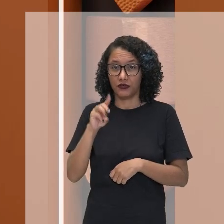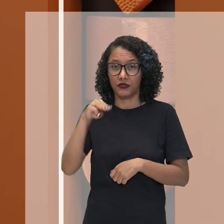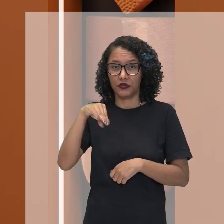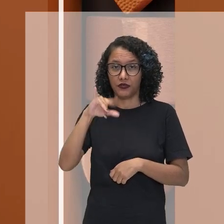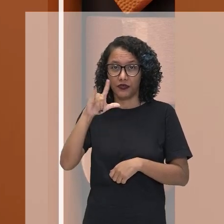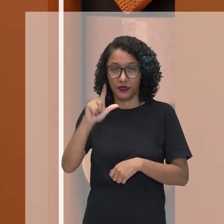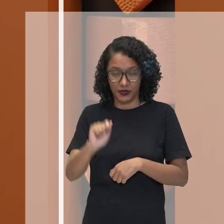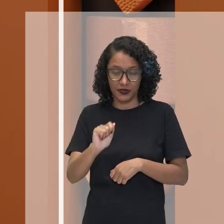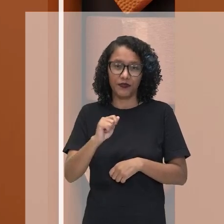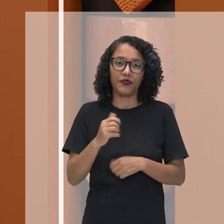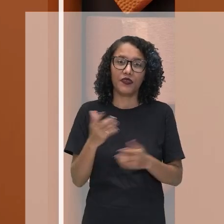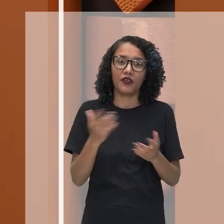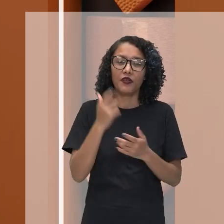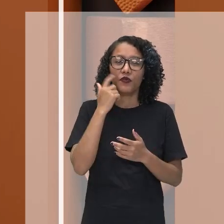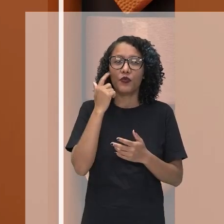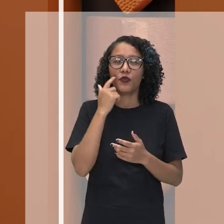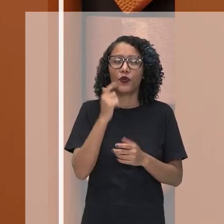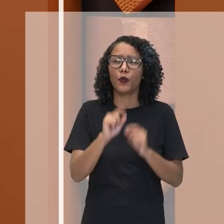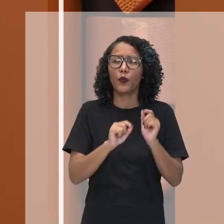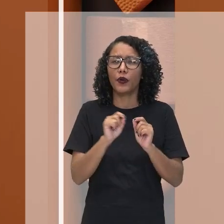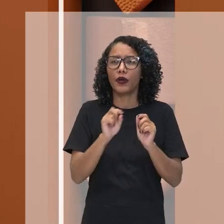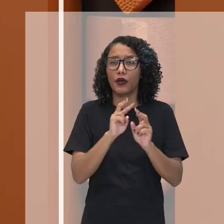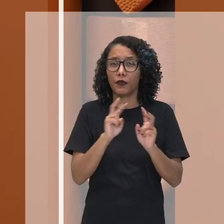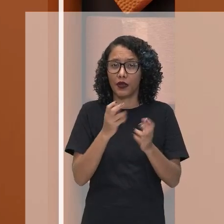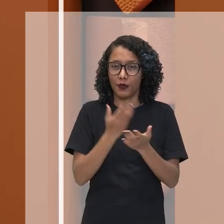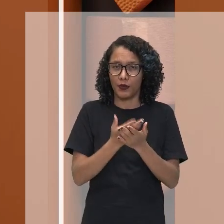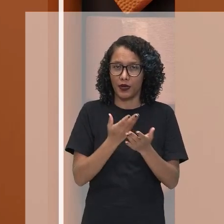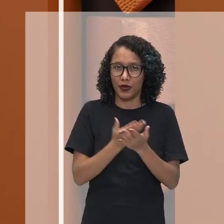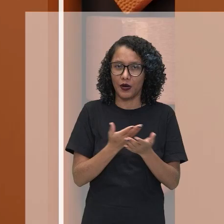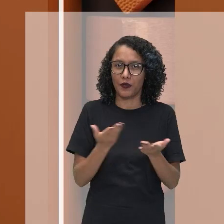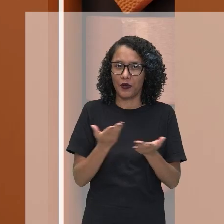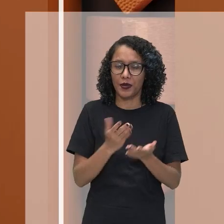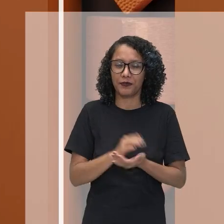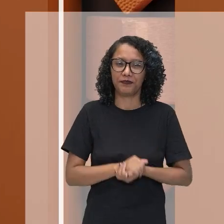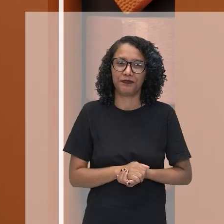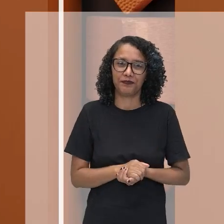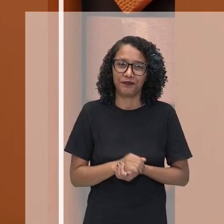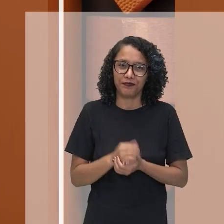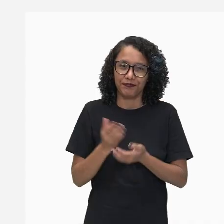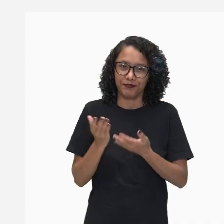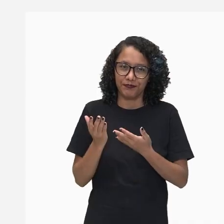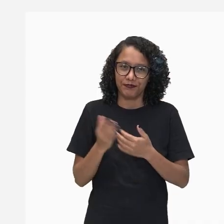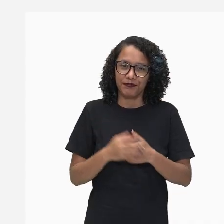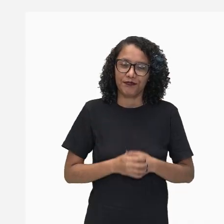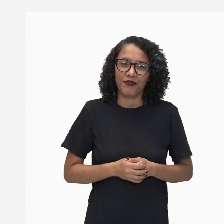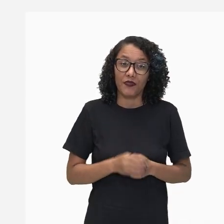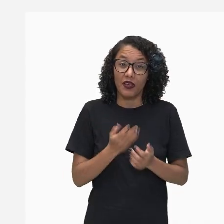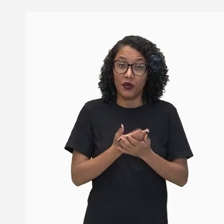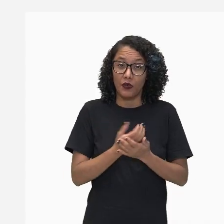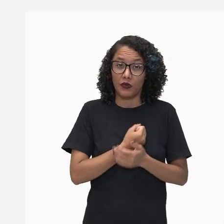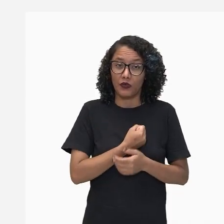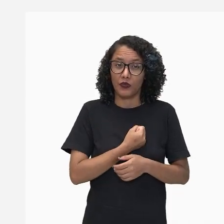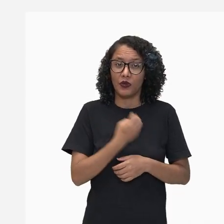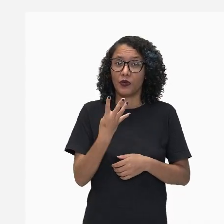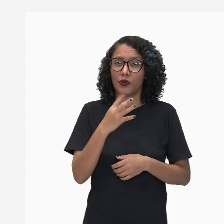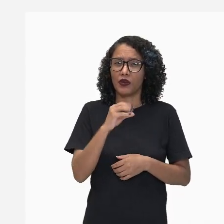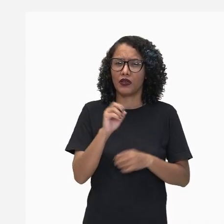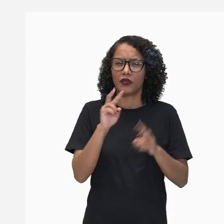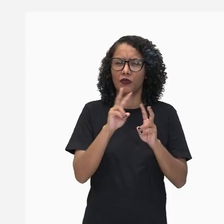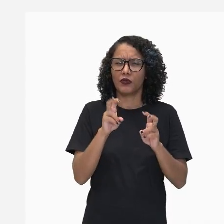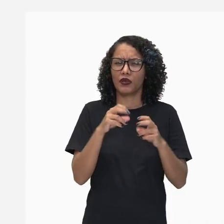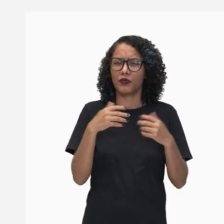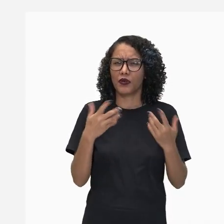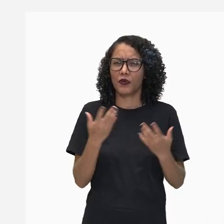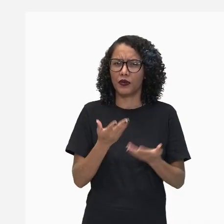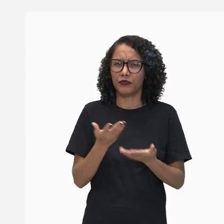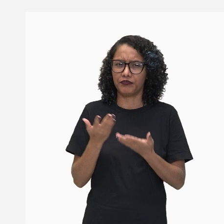Ludmila Dutra. Vamos verificar agora o que estudaremos na nossa aula 40. Na aula 40, gente, o